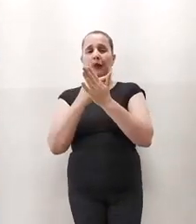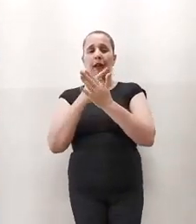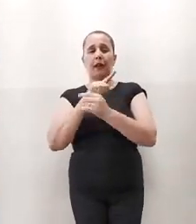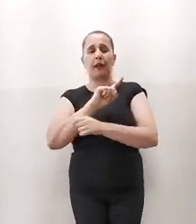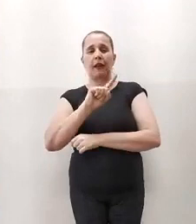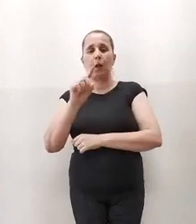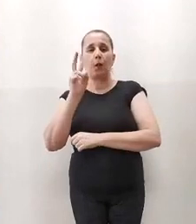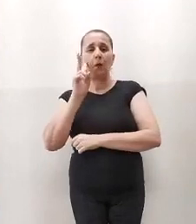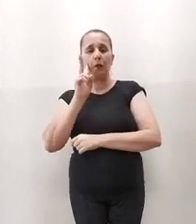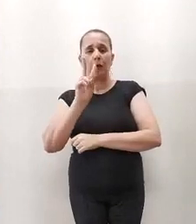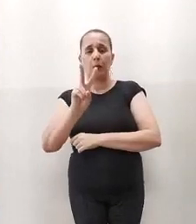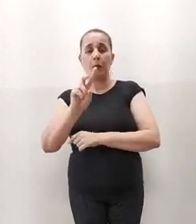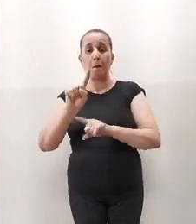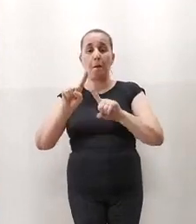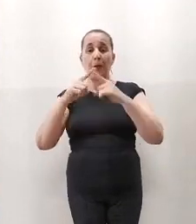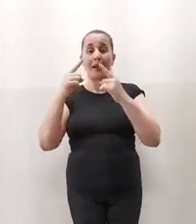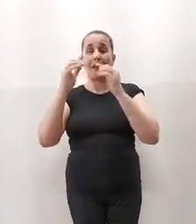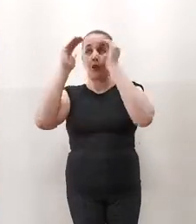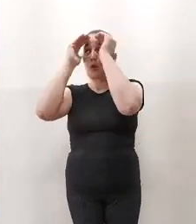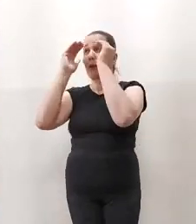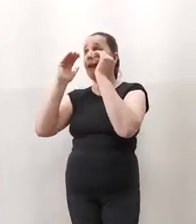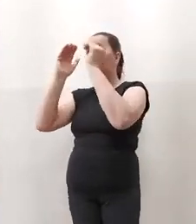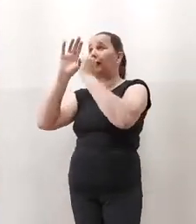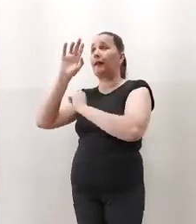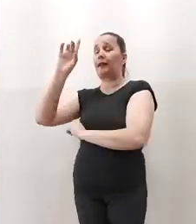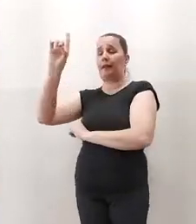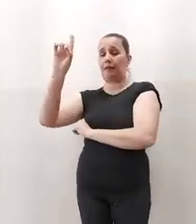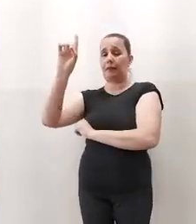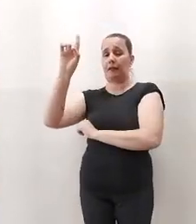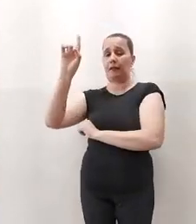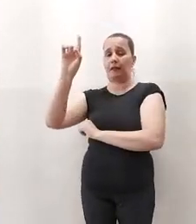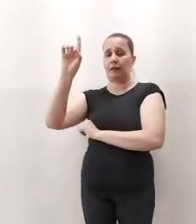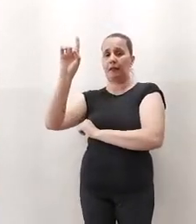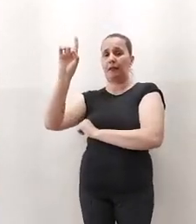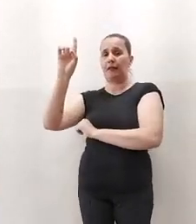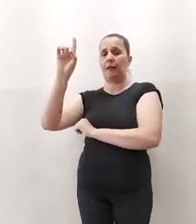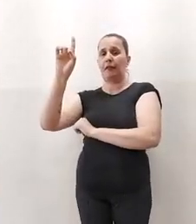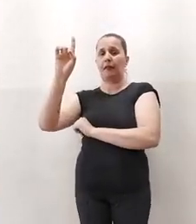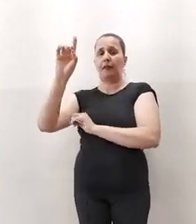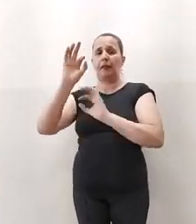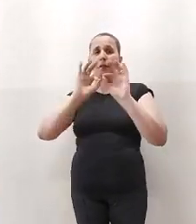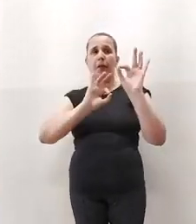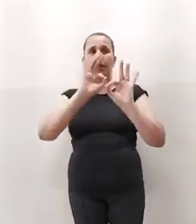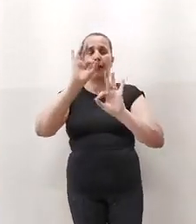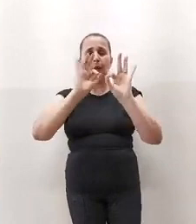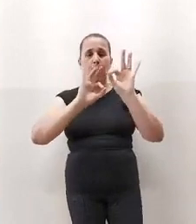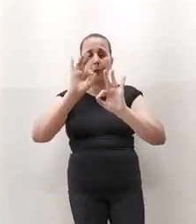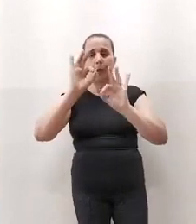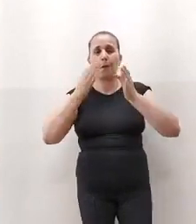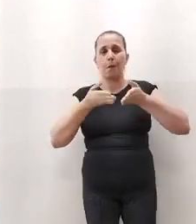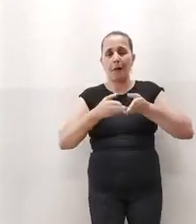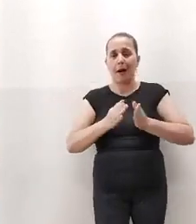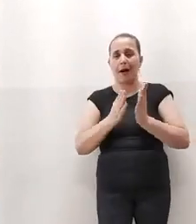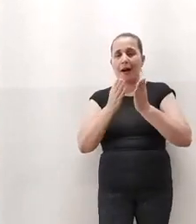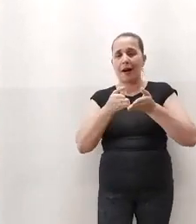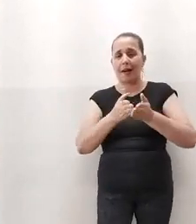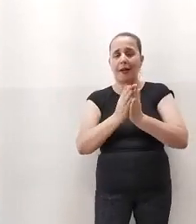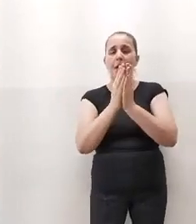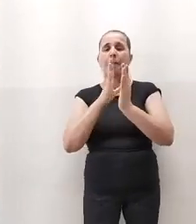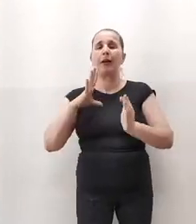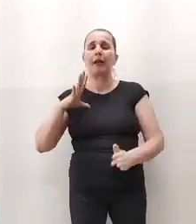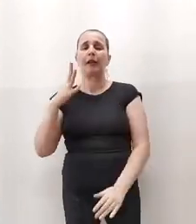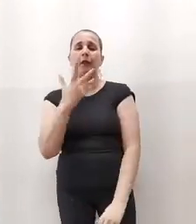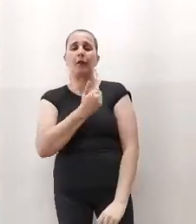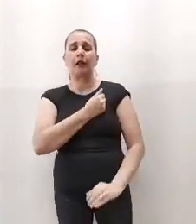se viam, e sendo temente a Deus, olha só, aparelhou uma arca para a salvação de sua casa,